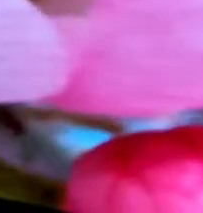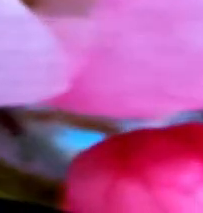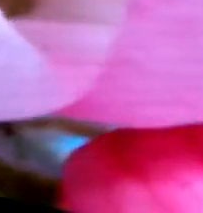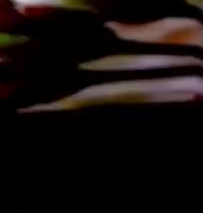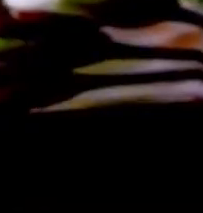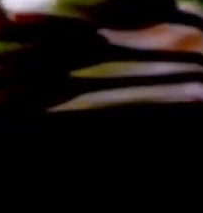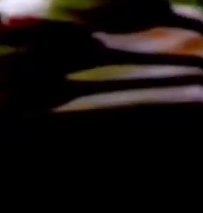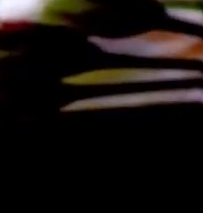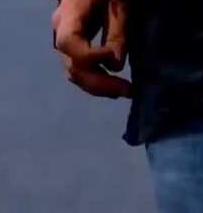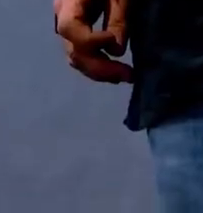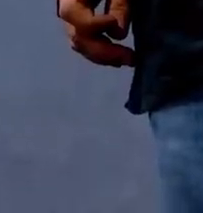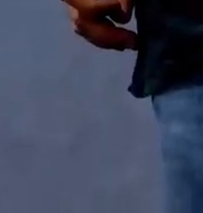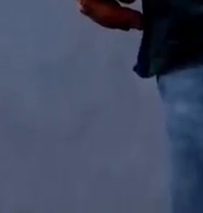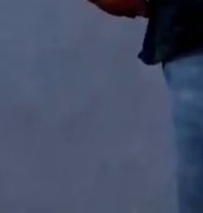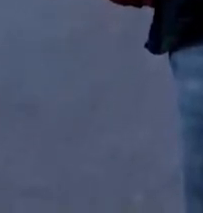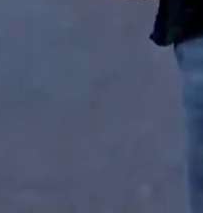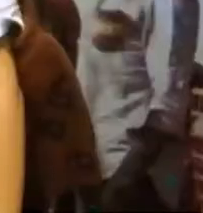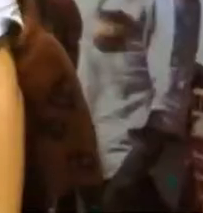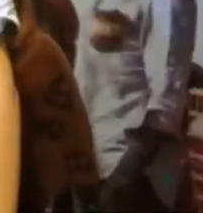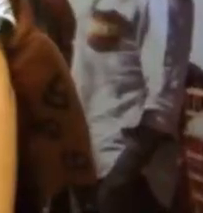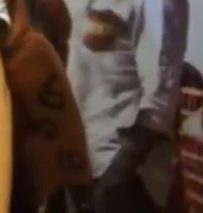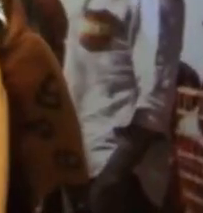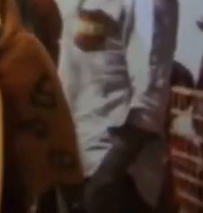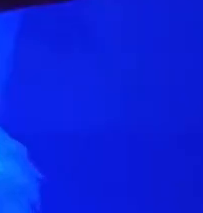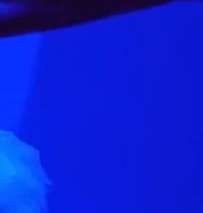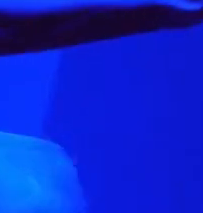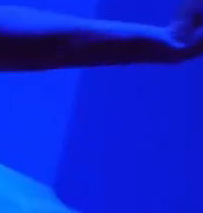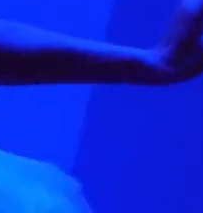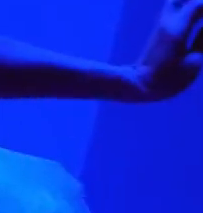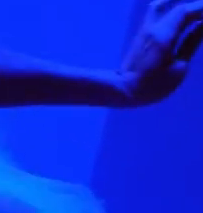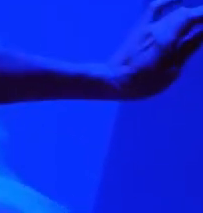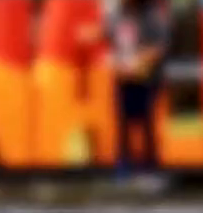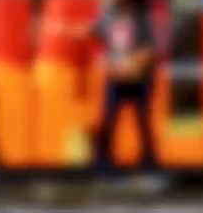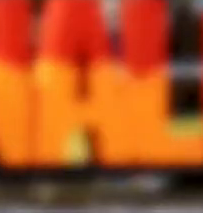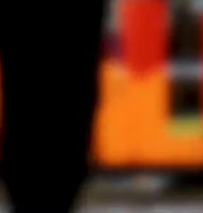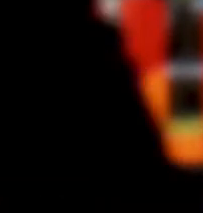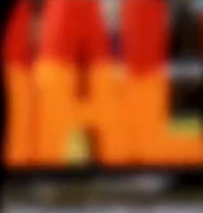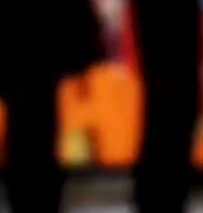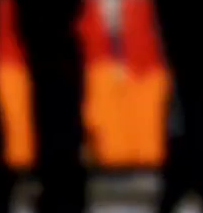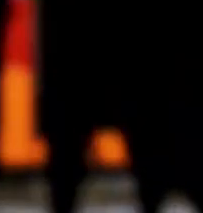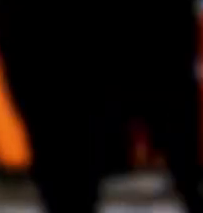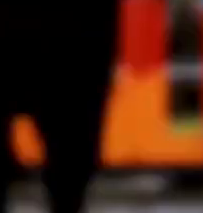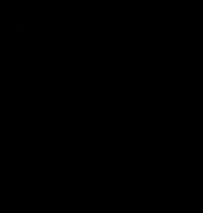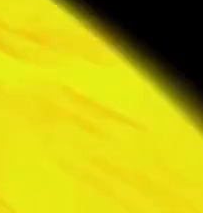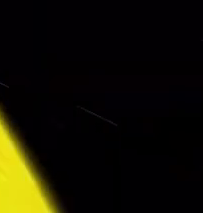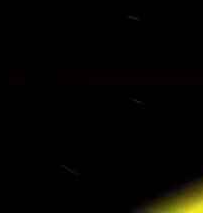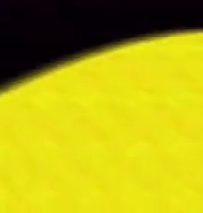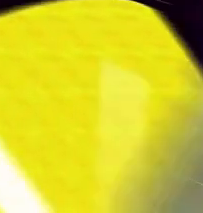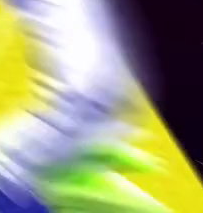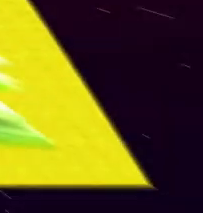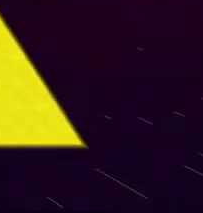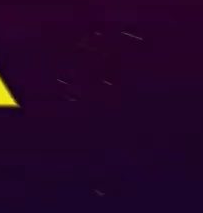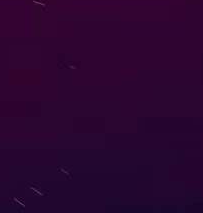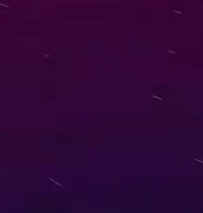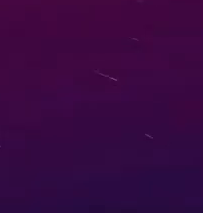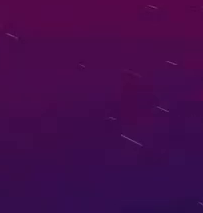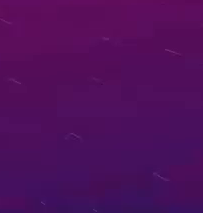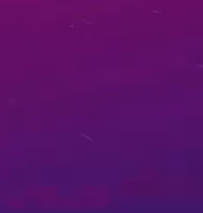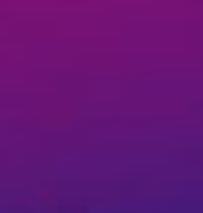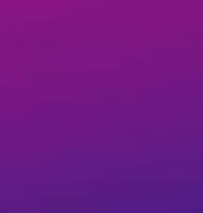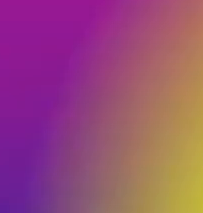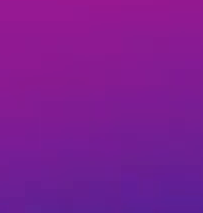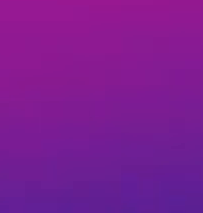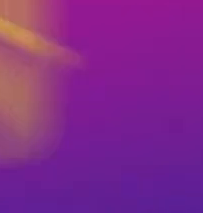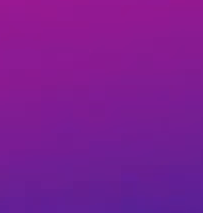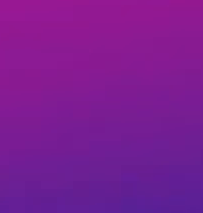a edição especial de 40 anos da Bienal viu ir avançar Suas Emoções Bienal do Livro